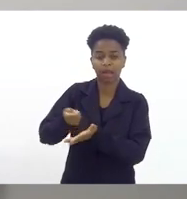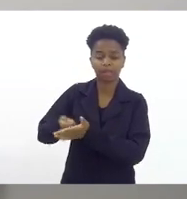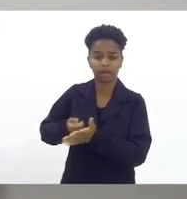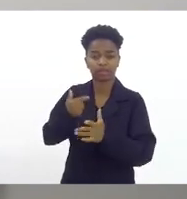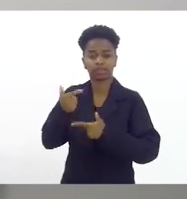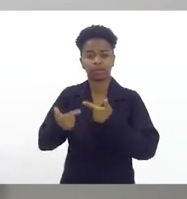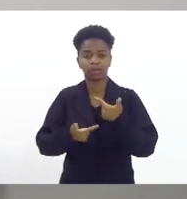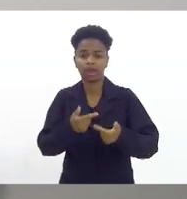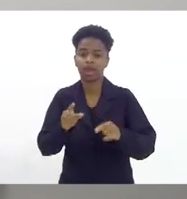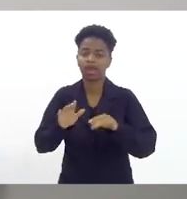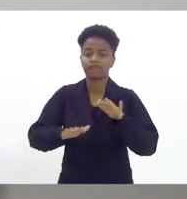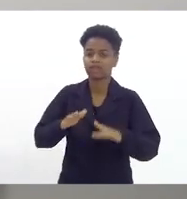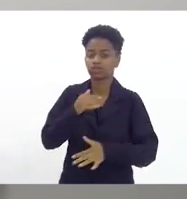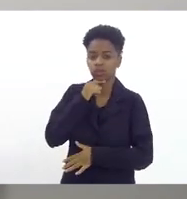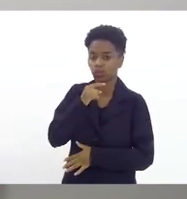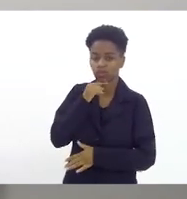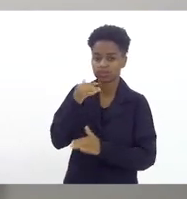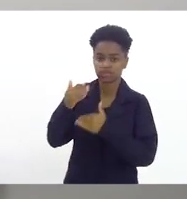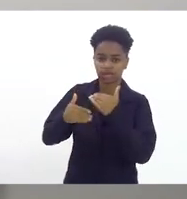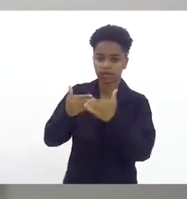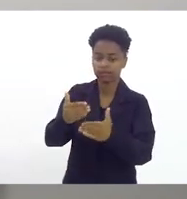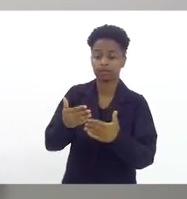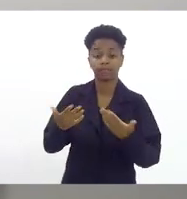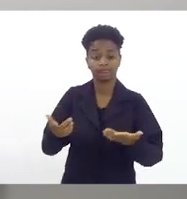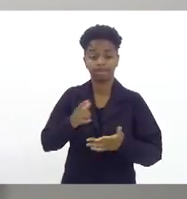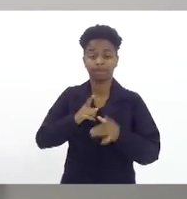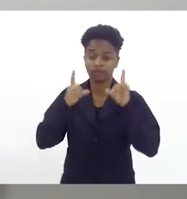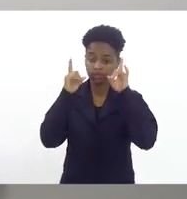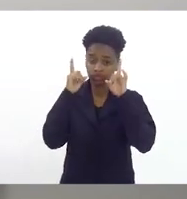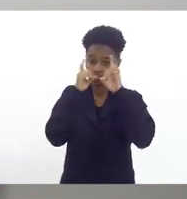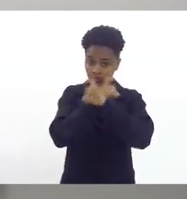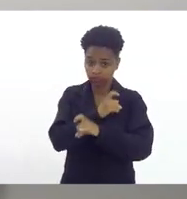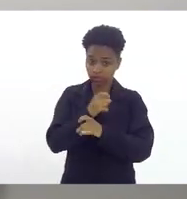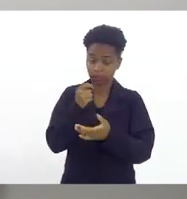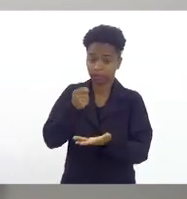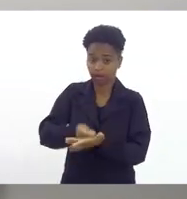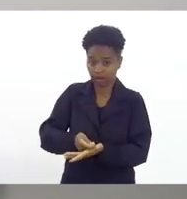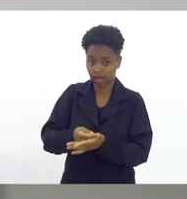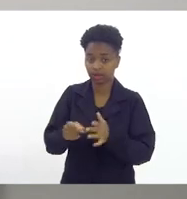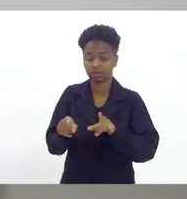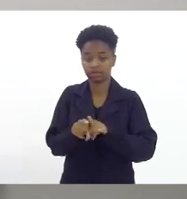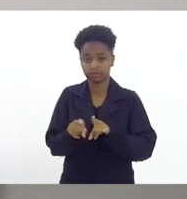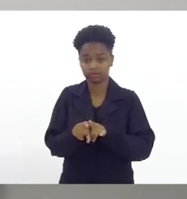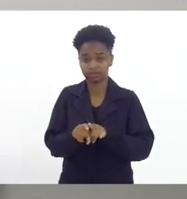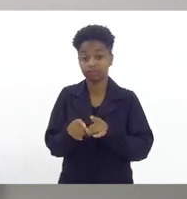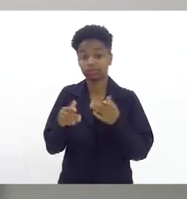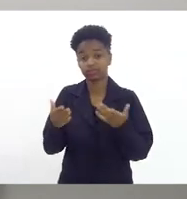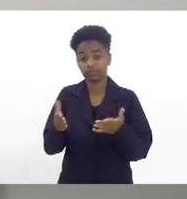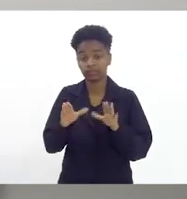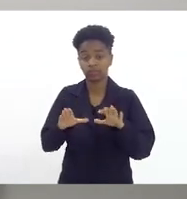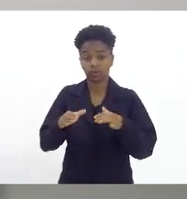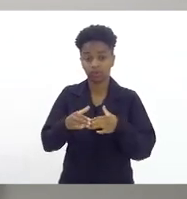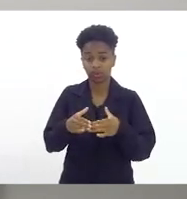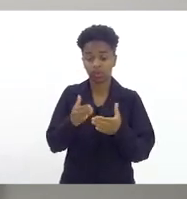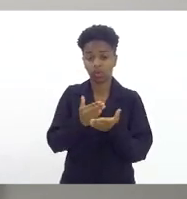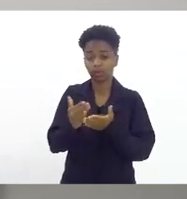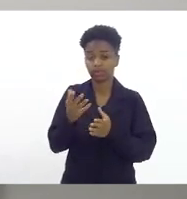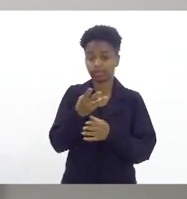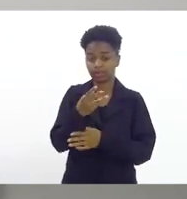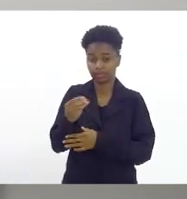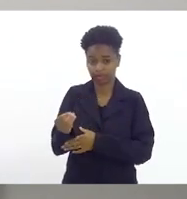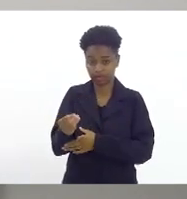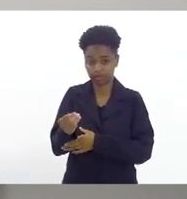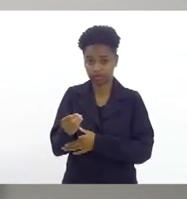às vezes não consegue avançar né tem dificuldade para pagar e aí aquela turma que começou com 30